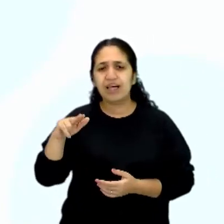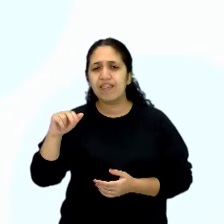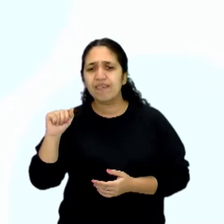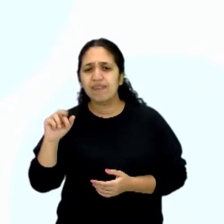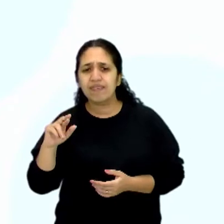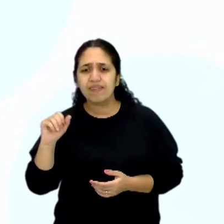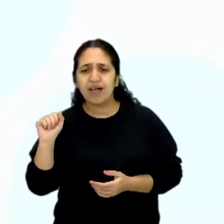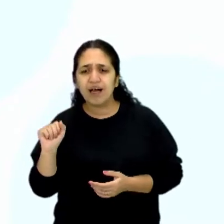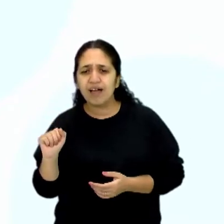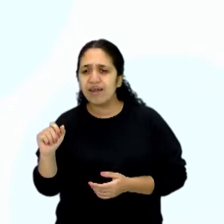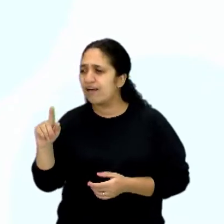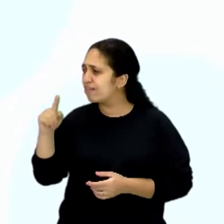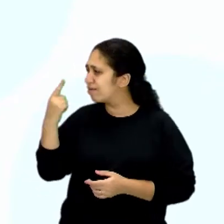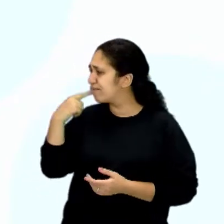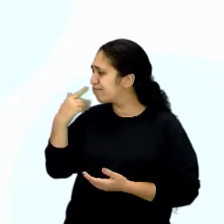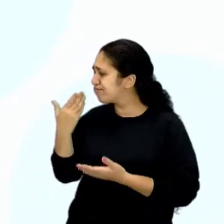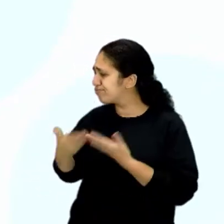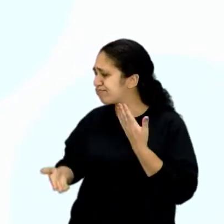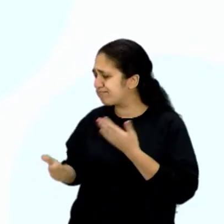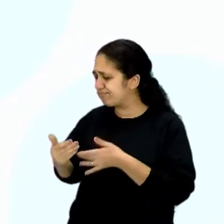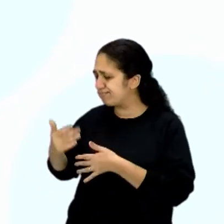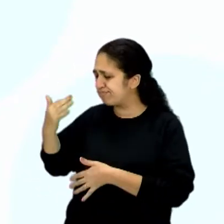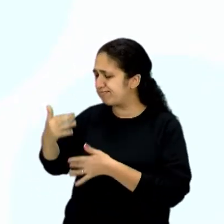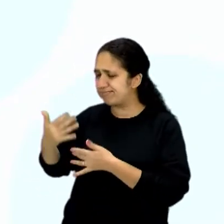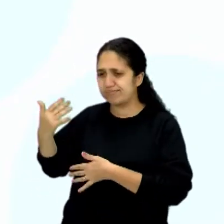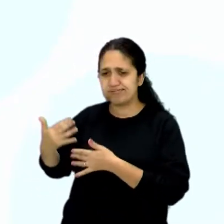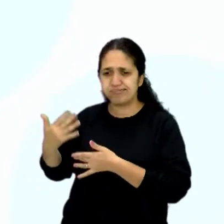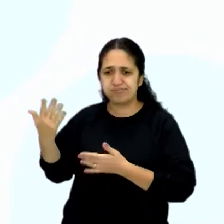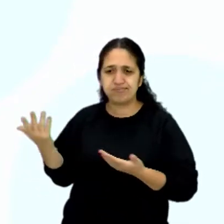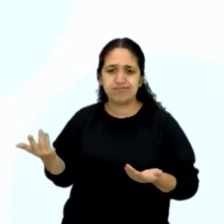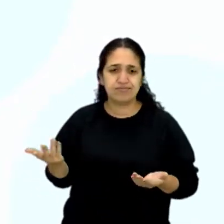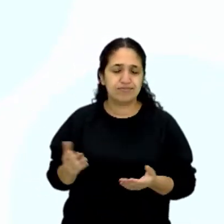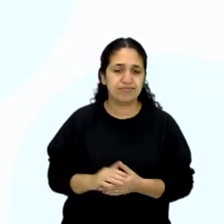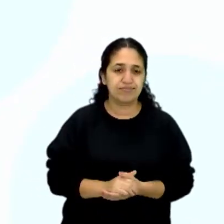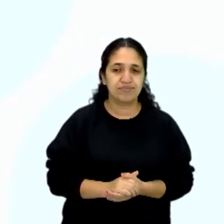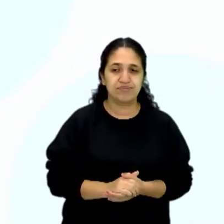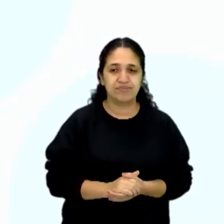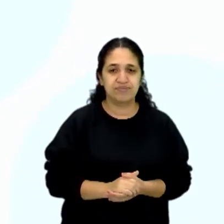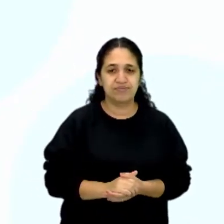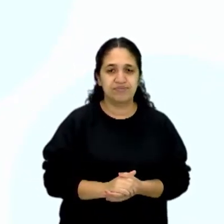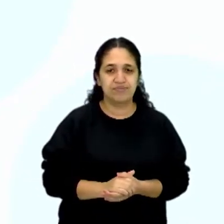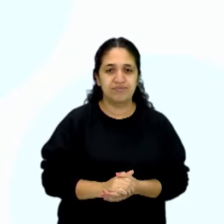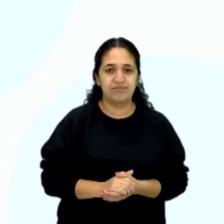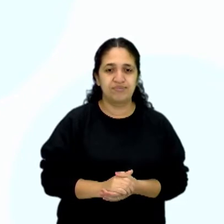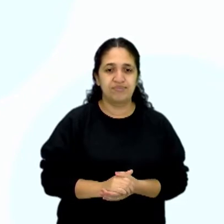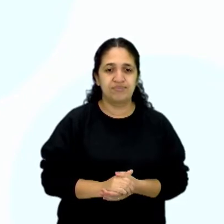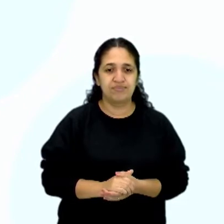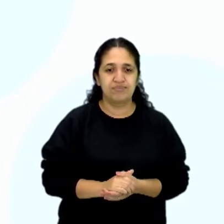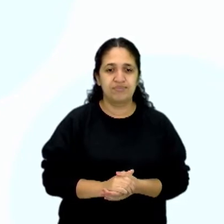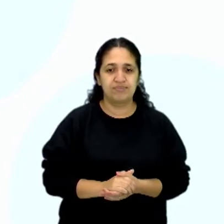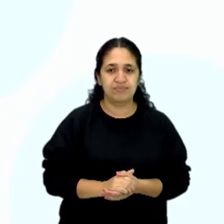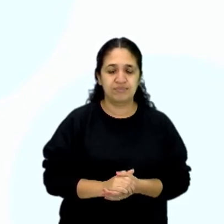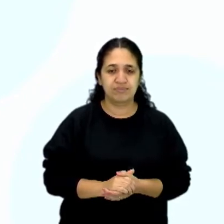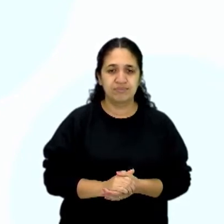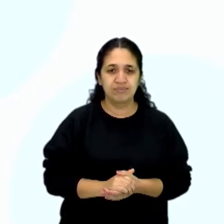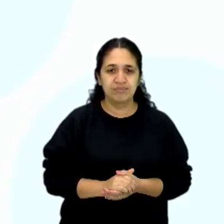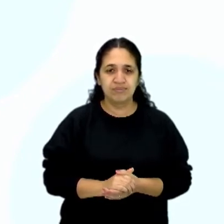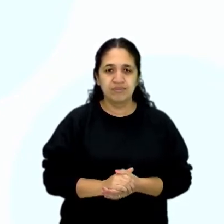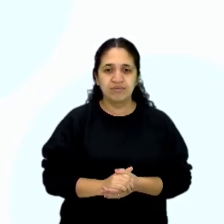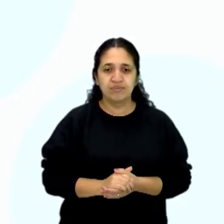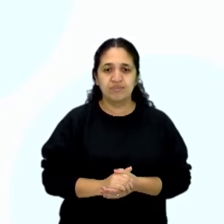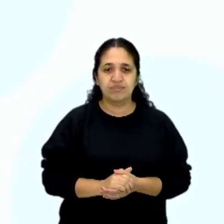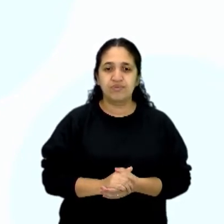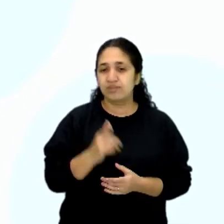Porque senão depois se perde aqui no meio das outras coisas que os colegas vão colocando. Vamos lá.